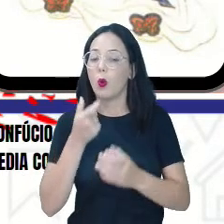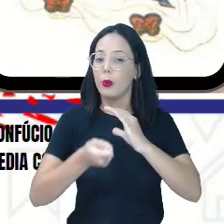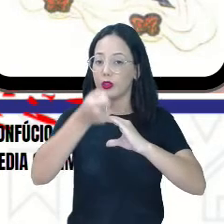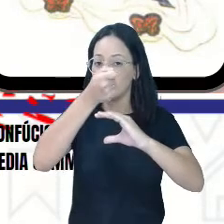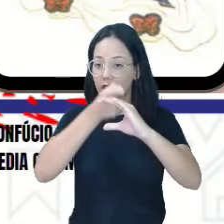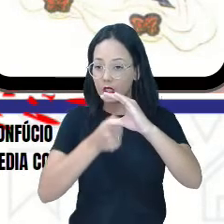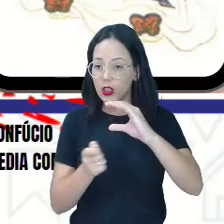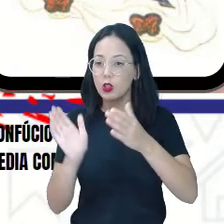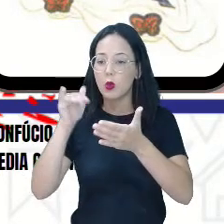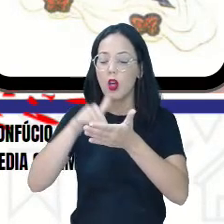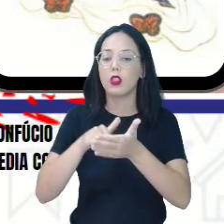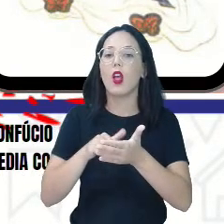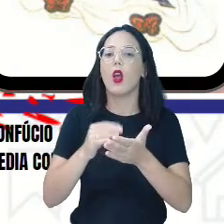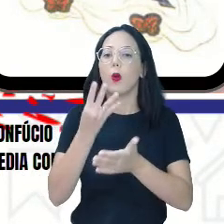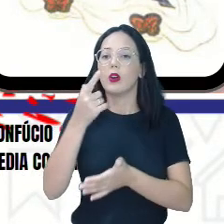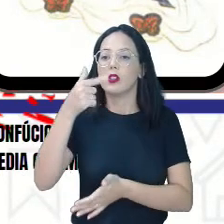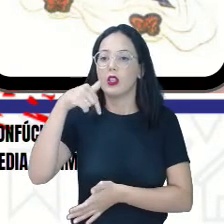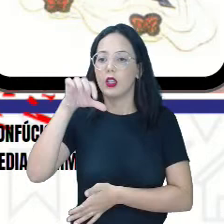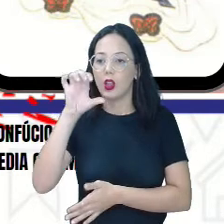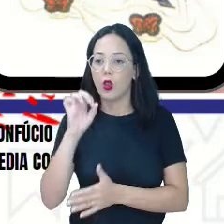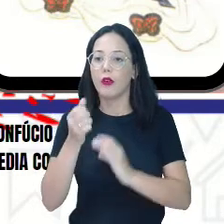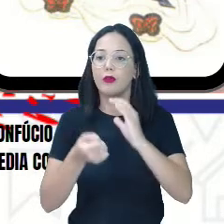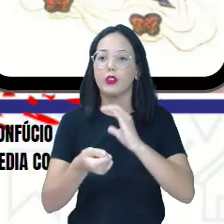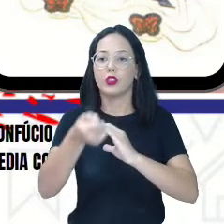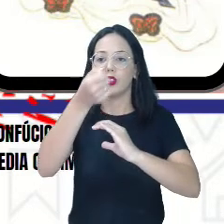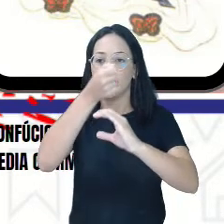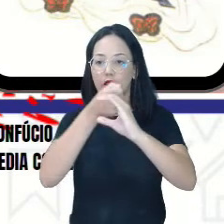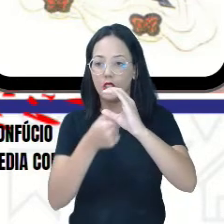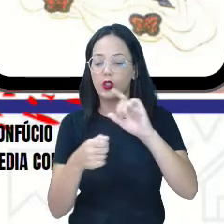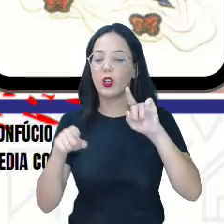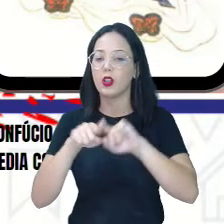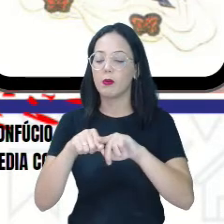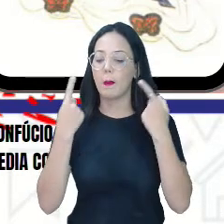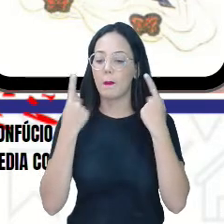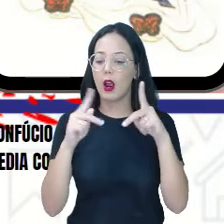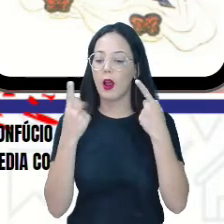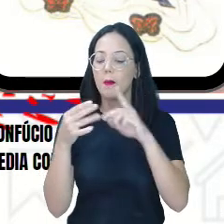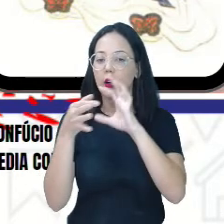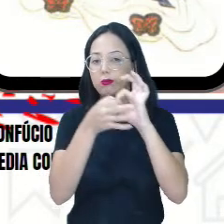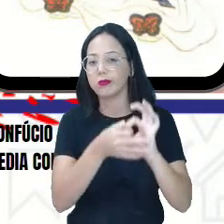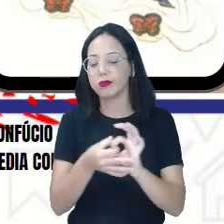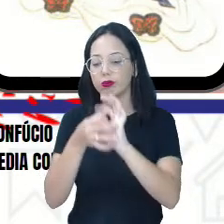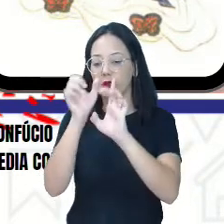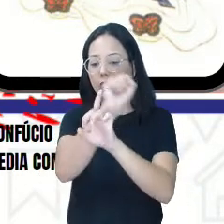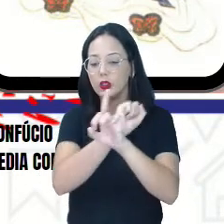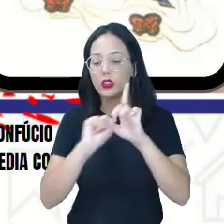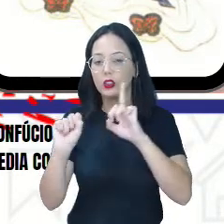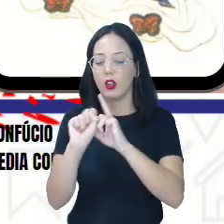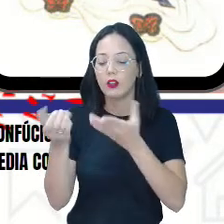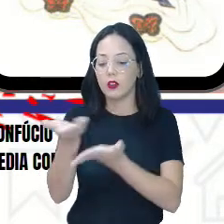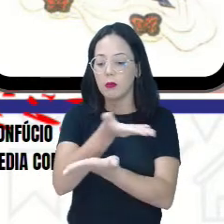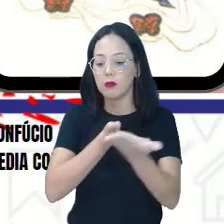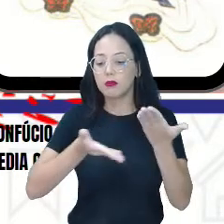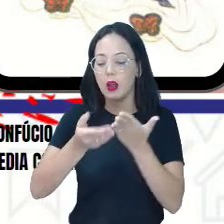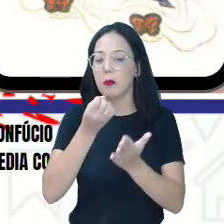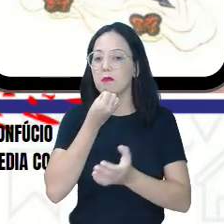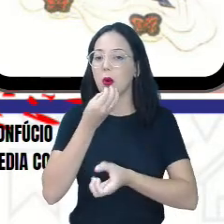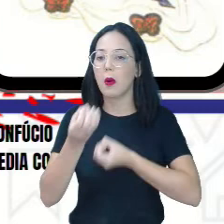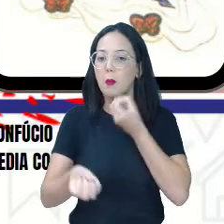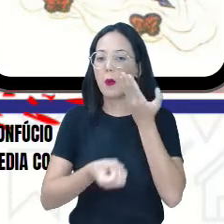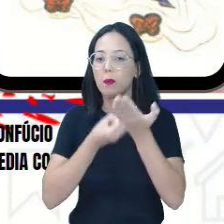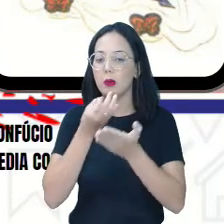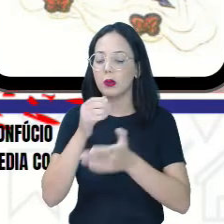551 a.C. a 479 a.C., que pregava a harmonia da sociedade, né, da boa ação das